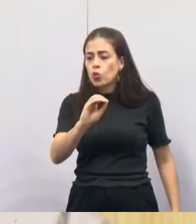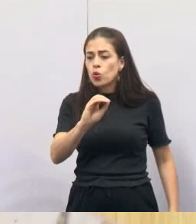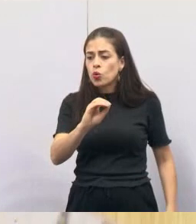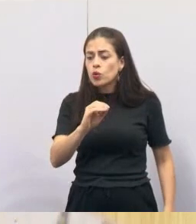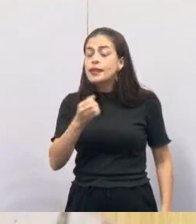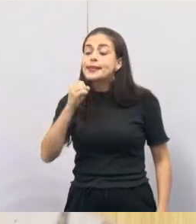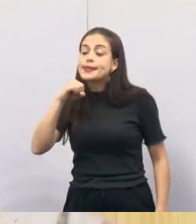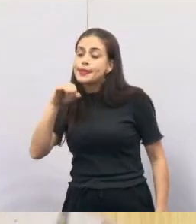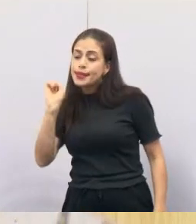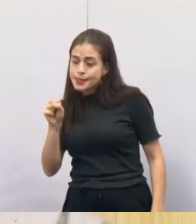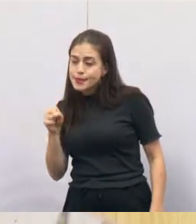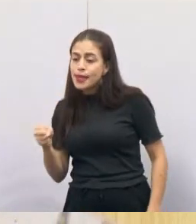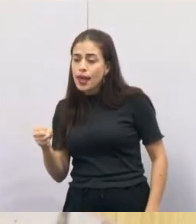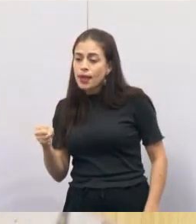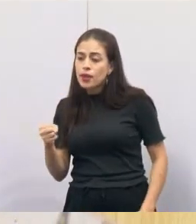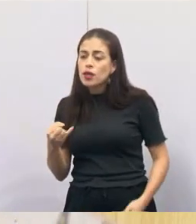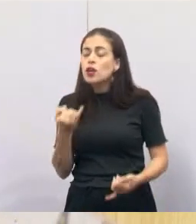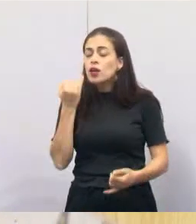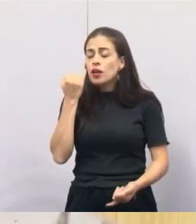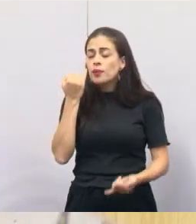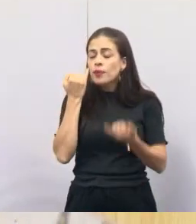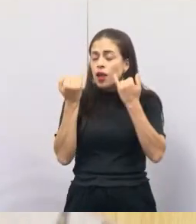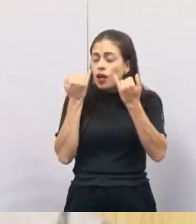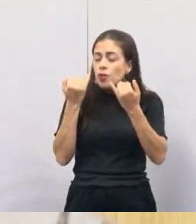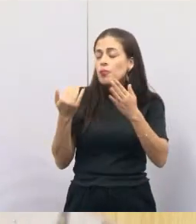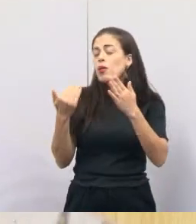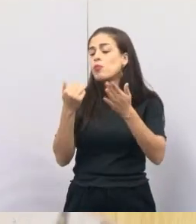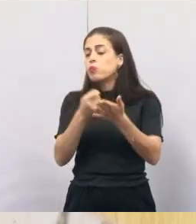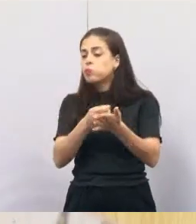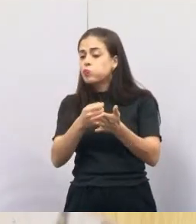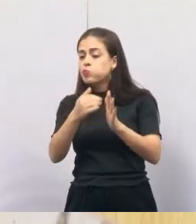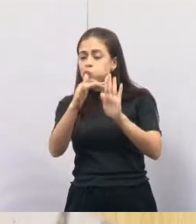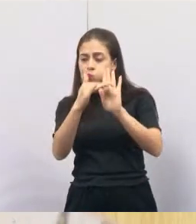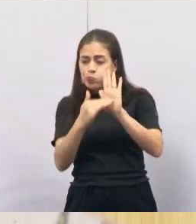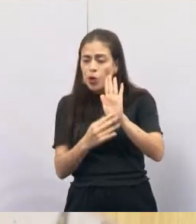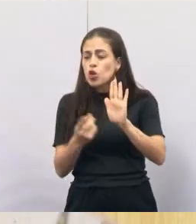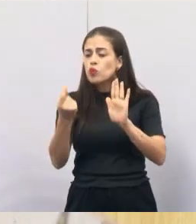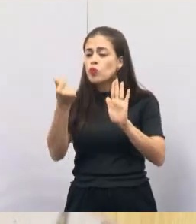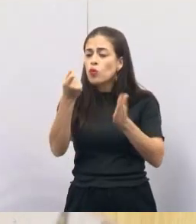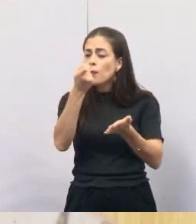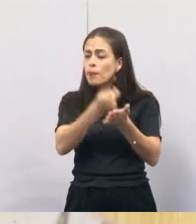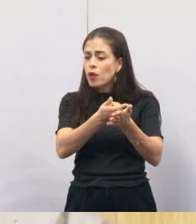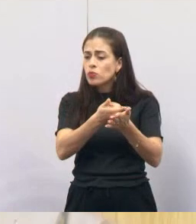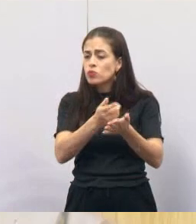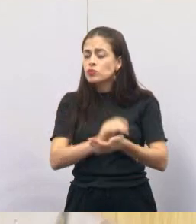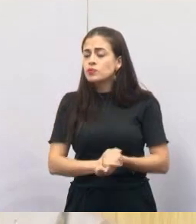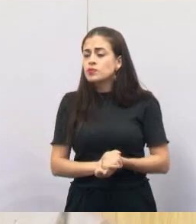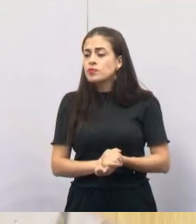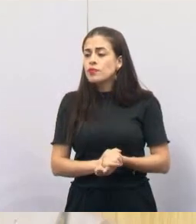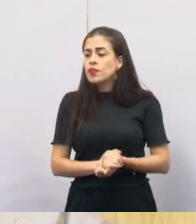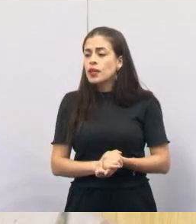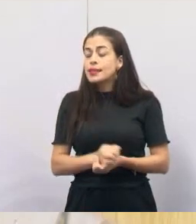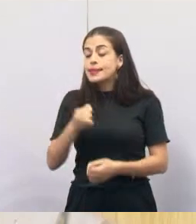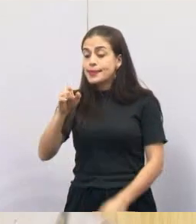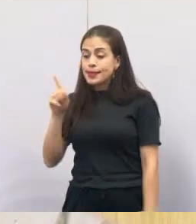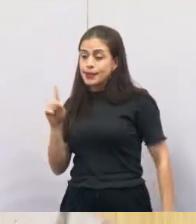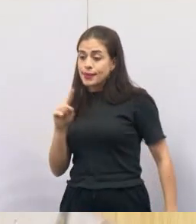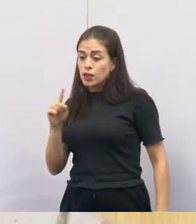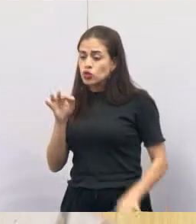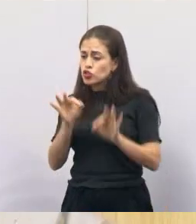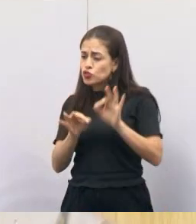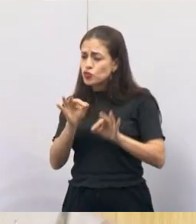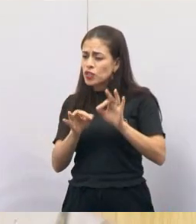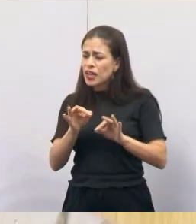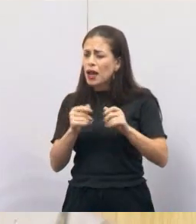públicas, bem como o valor gasto. Em caso negativo, justificar a ausência das obras, haja vista o histórico